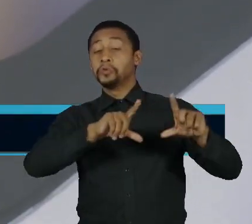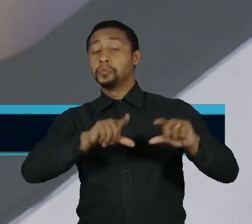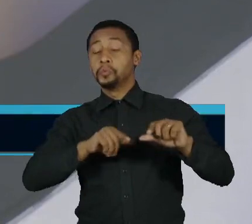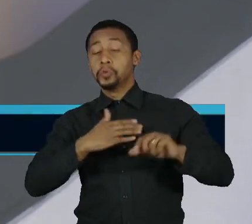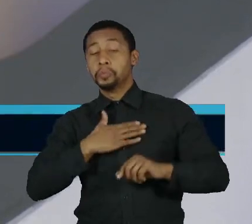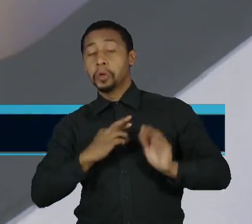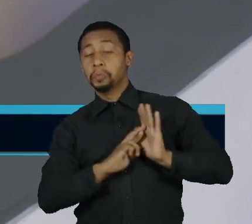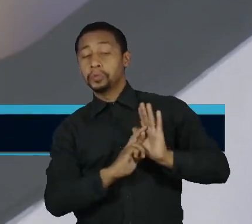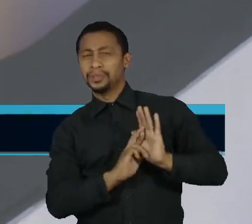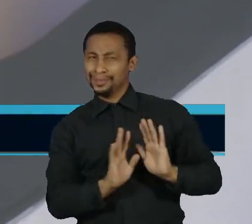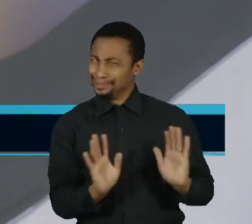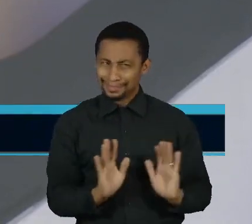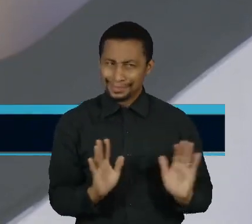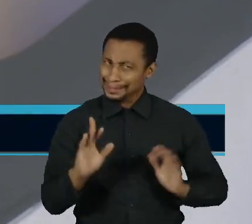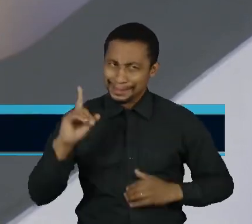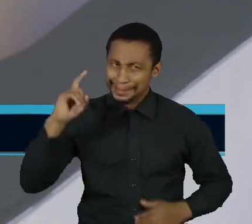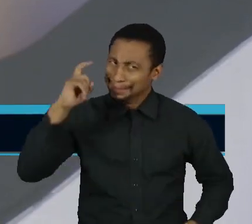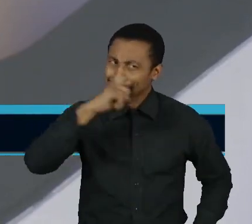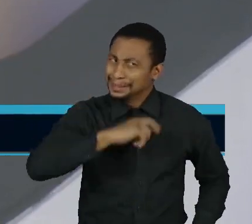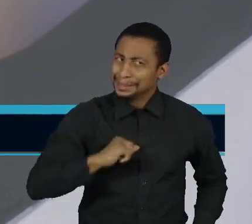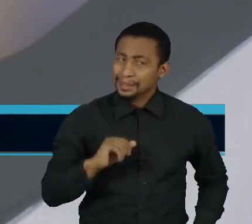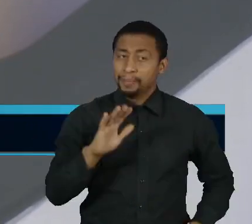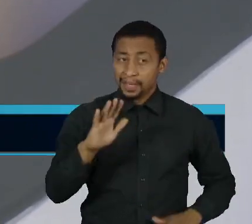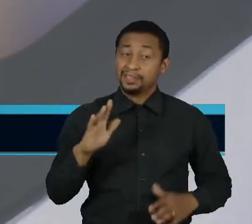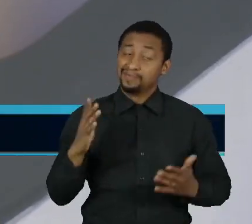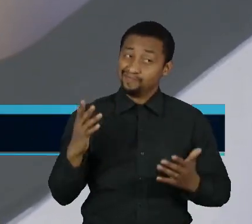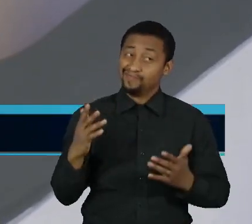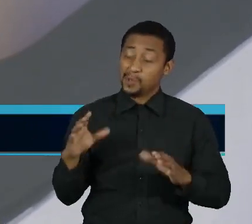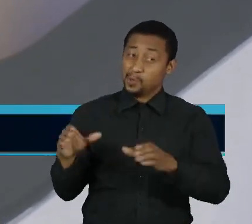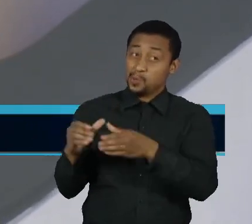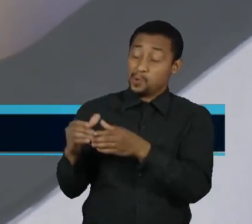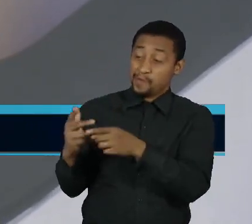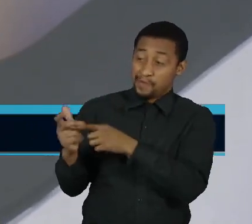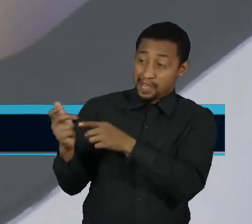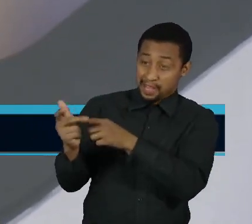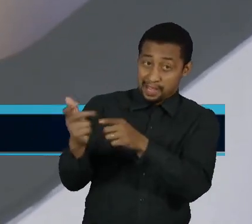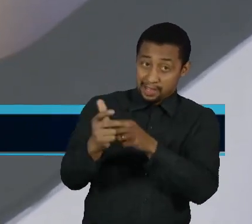briga pesada aí entre os ganhadores, vamos chamar assim, e os